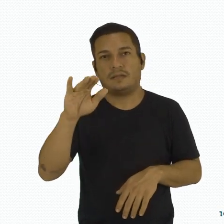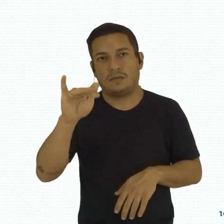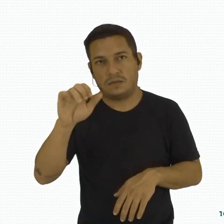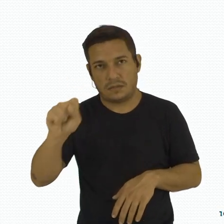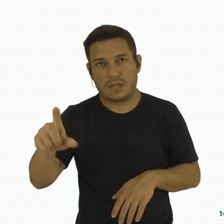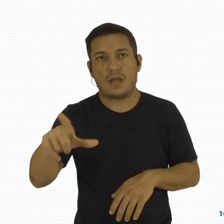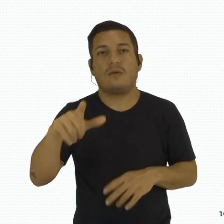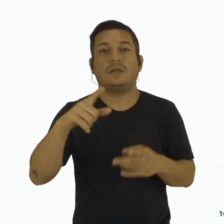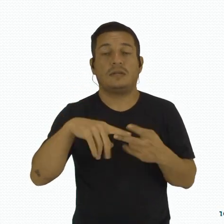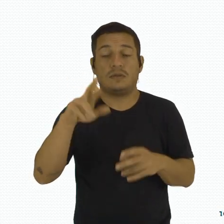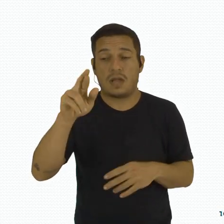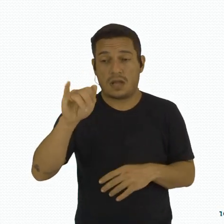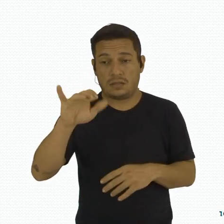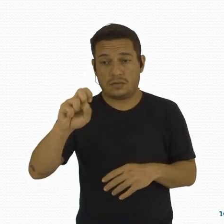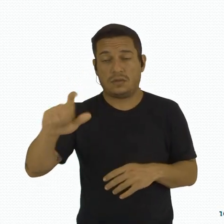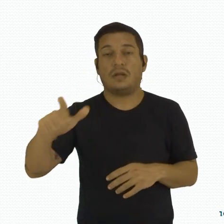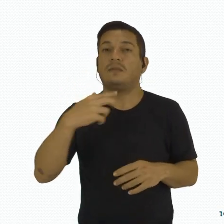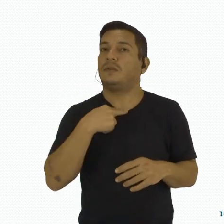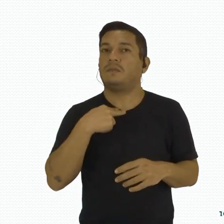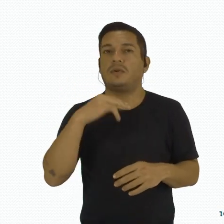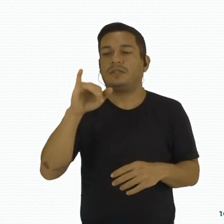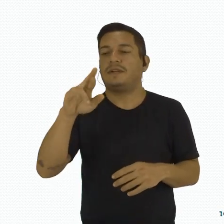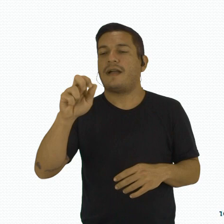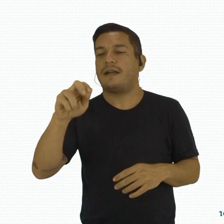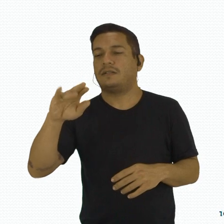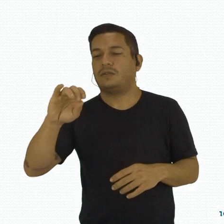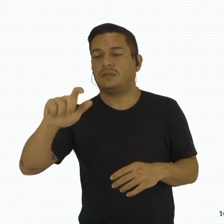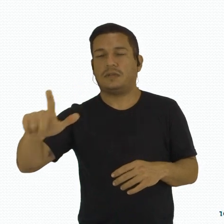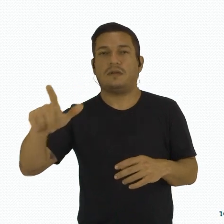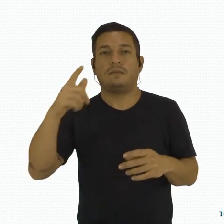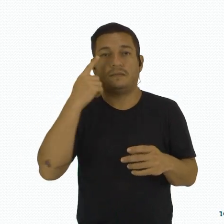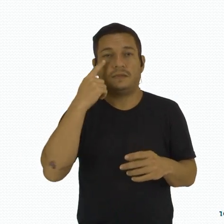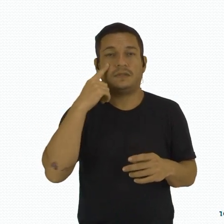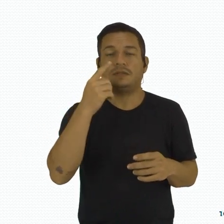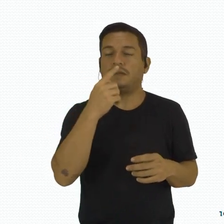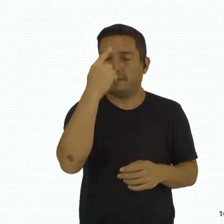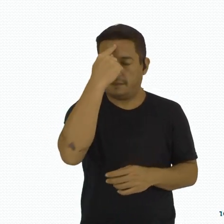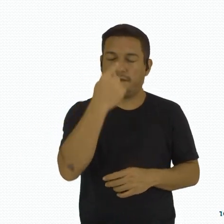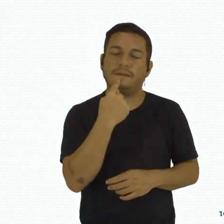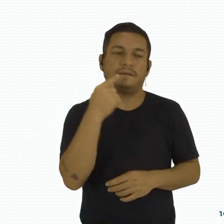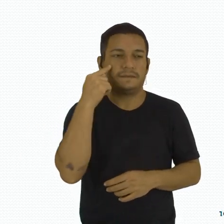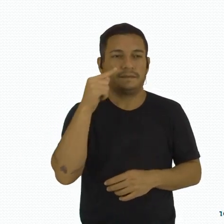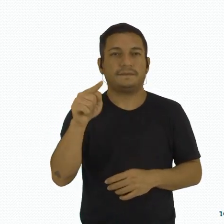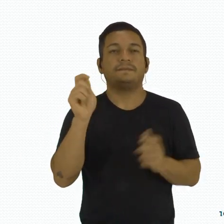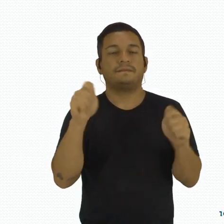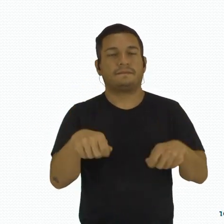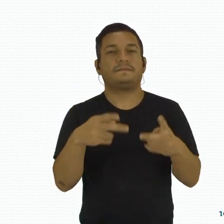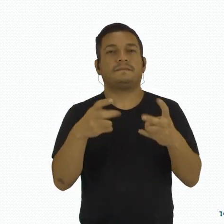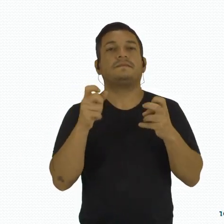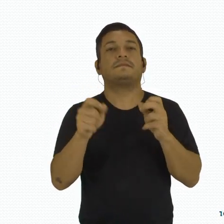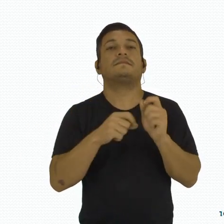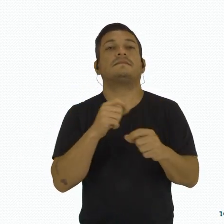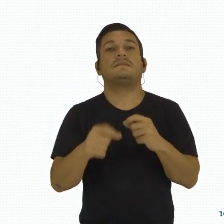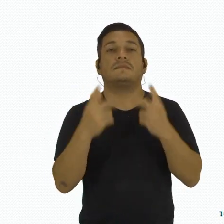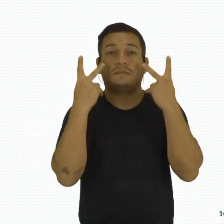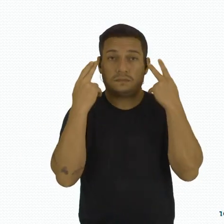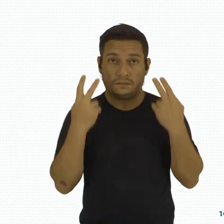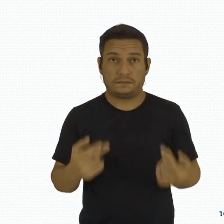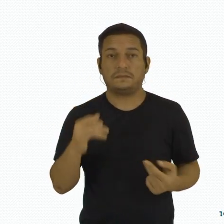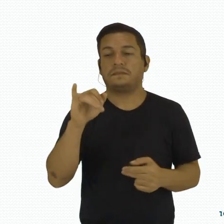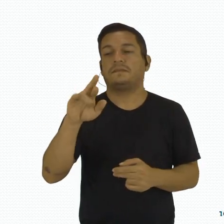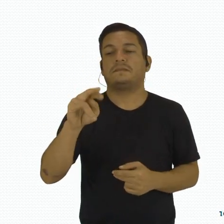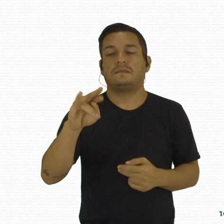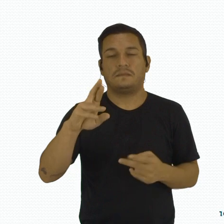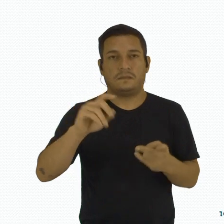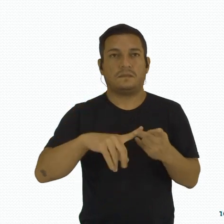E aquilo que é irracional não pode ser racional. Então, perceba que olhando aí para essa figura, ó, Eu posso observar que todo natural é inteiro,